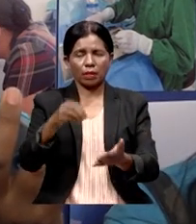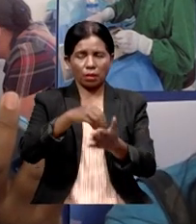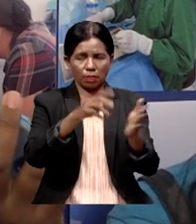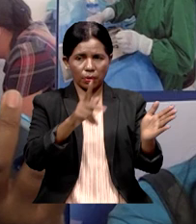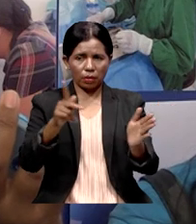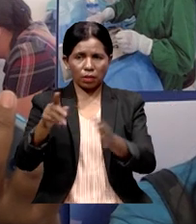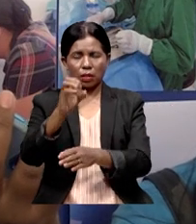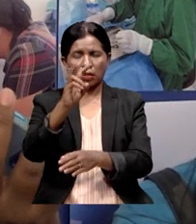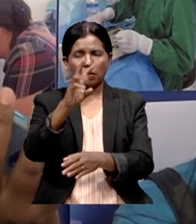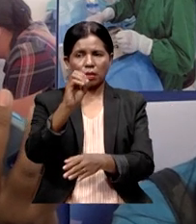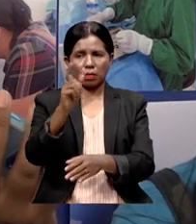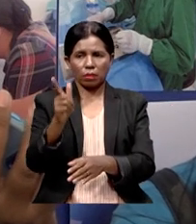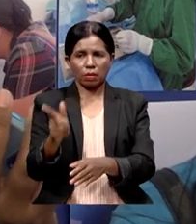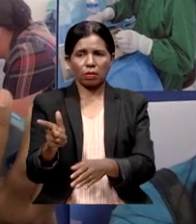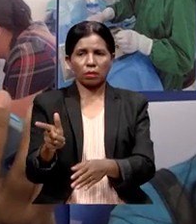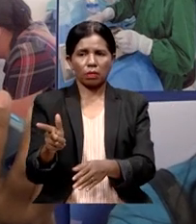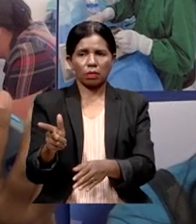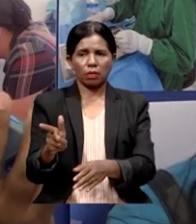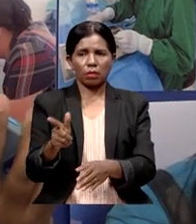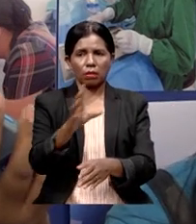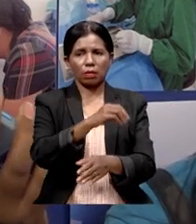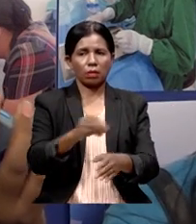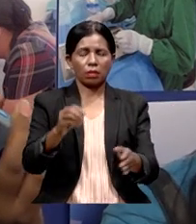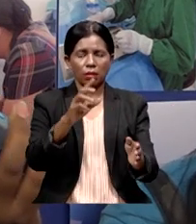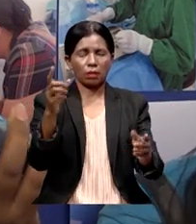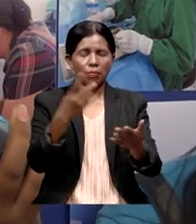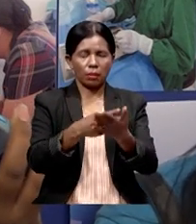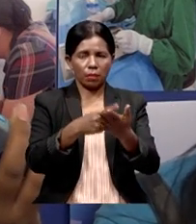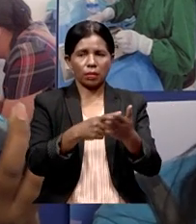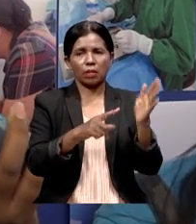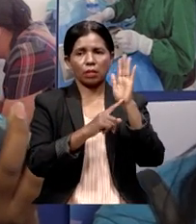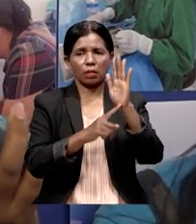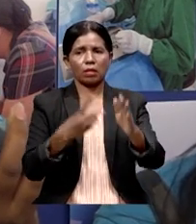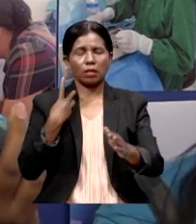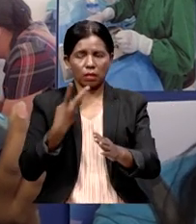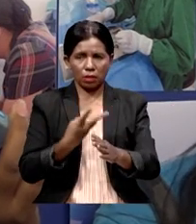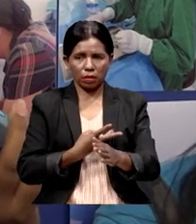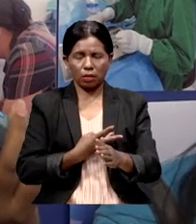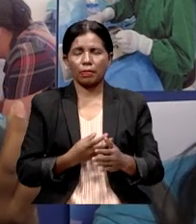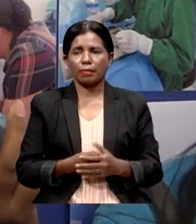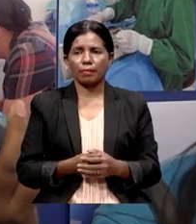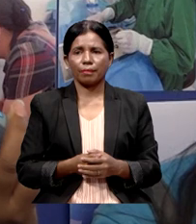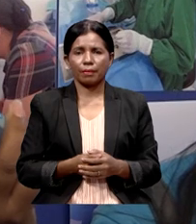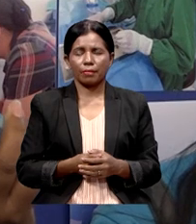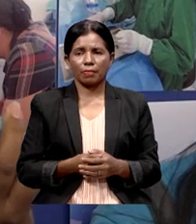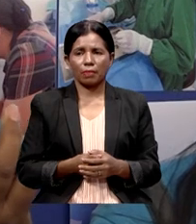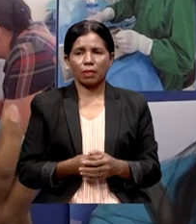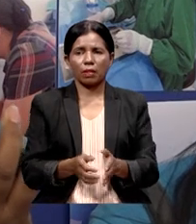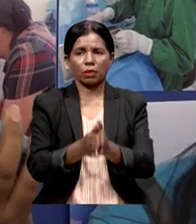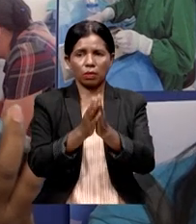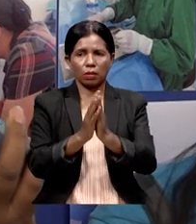orçamento 2020 né a tamo ba proposta tamo ten ba hospital nasional semoga iha ita usu kata